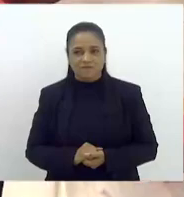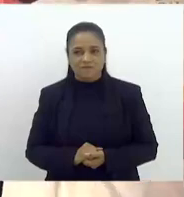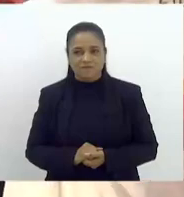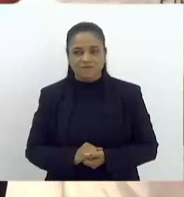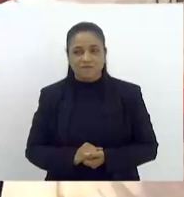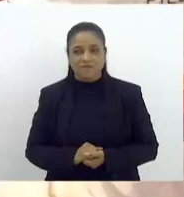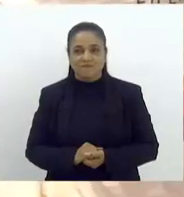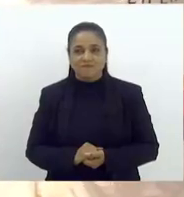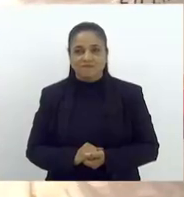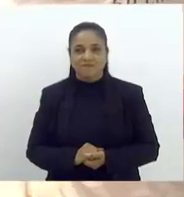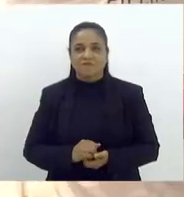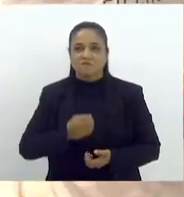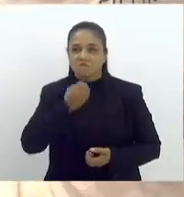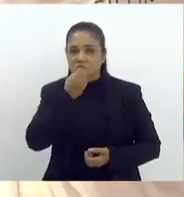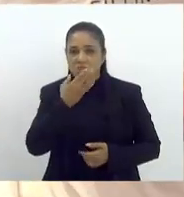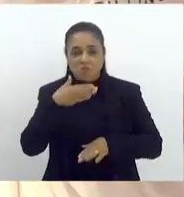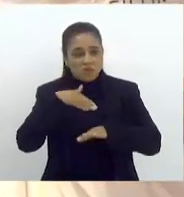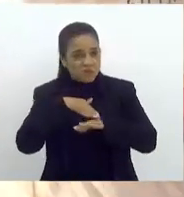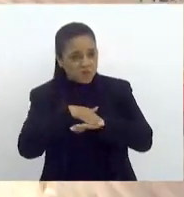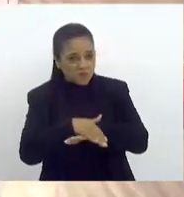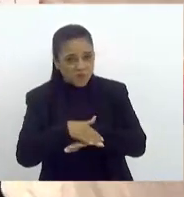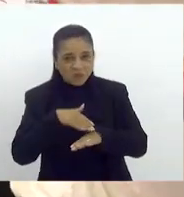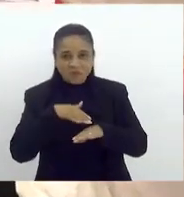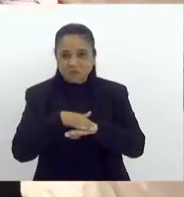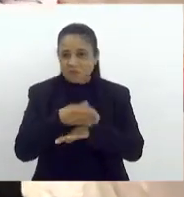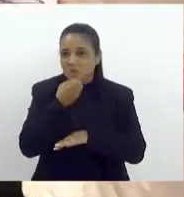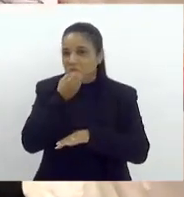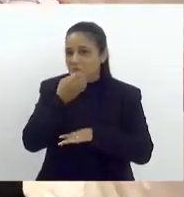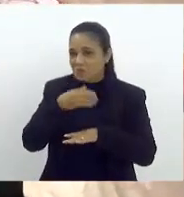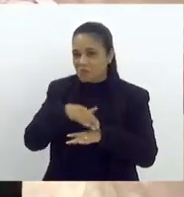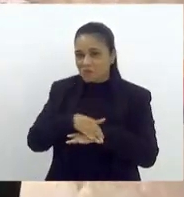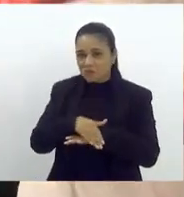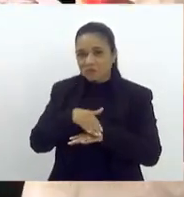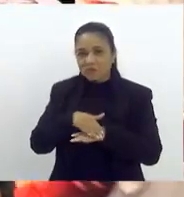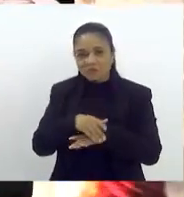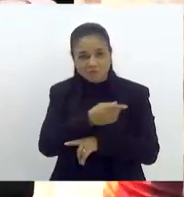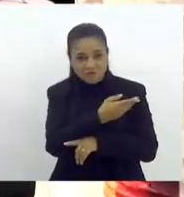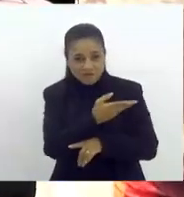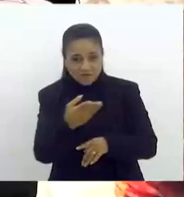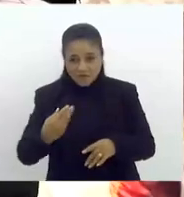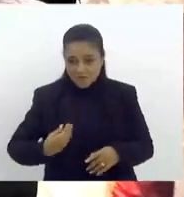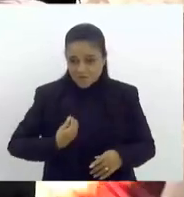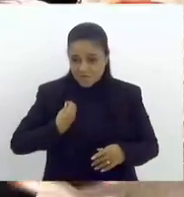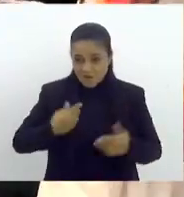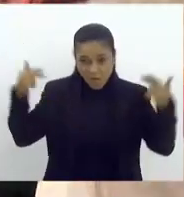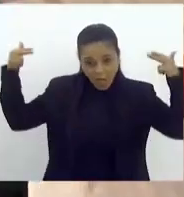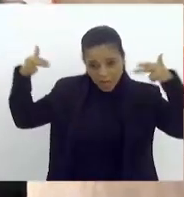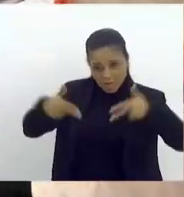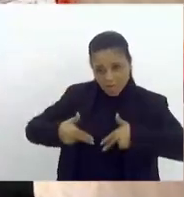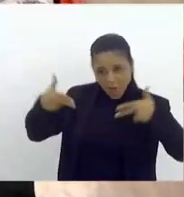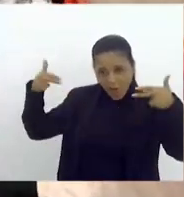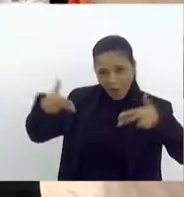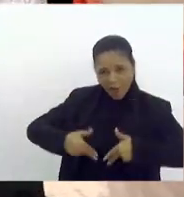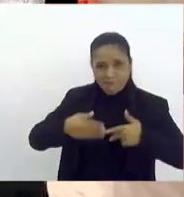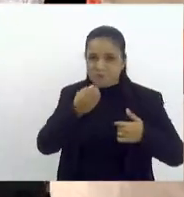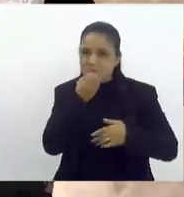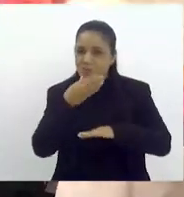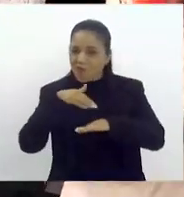da boa noite boa noite e aí mano vocês estão vivos é o Hip Hop Boa noite rapaziada